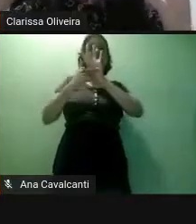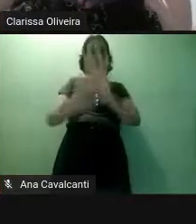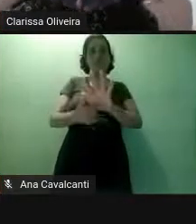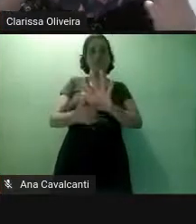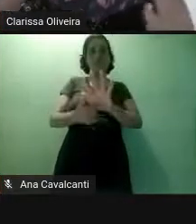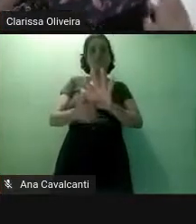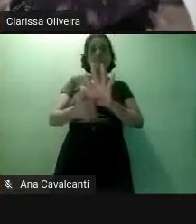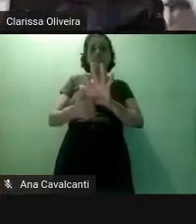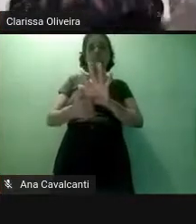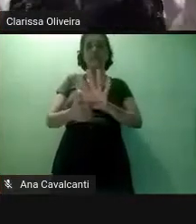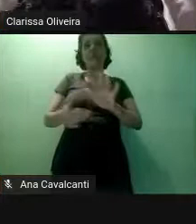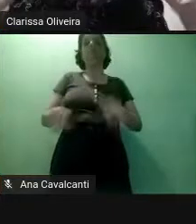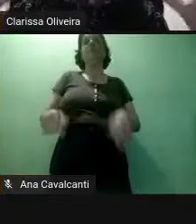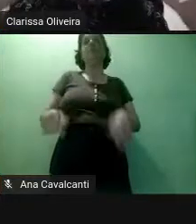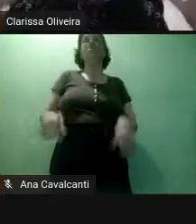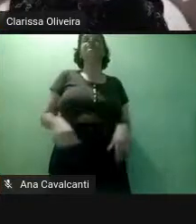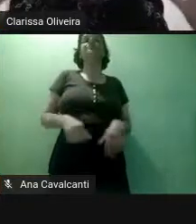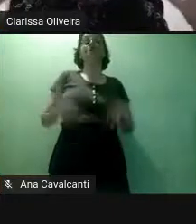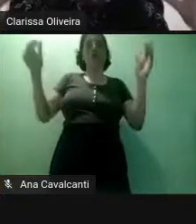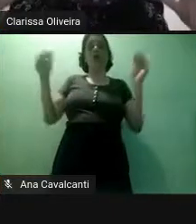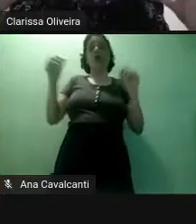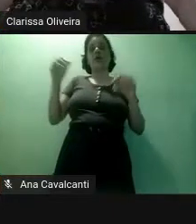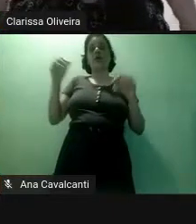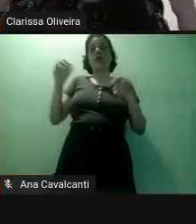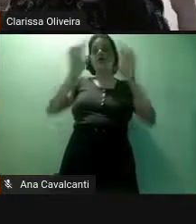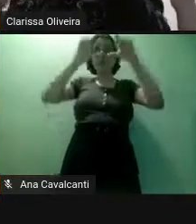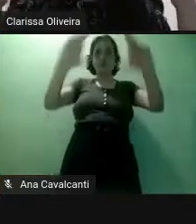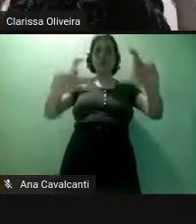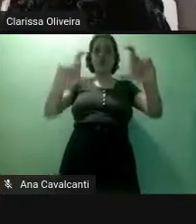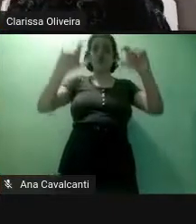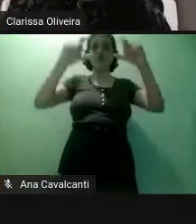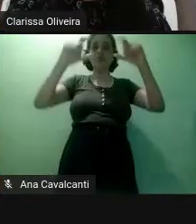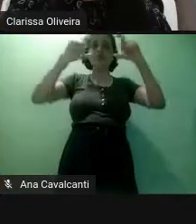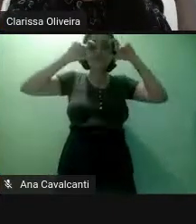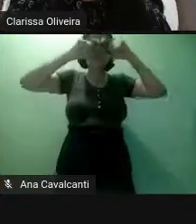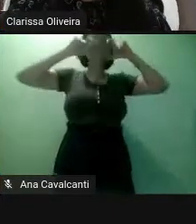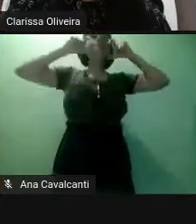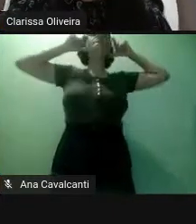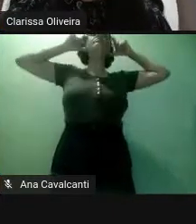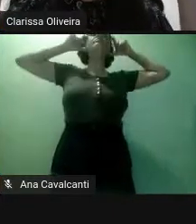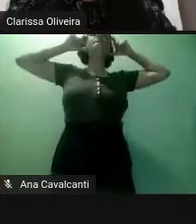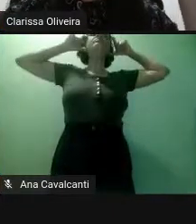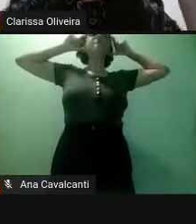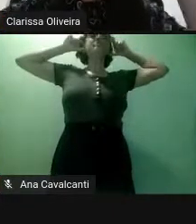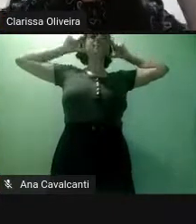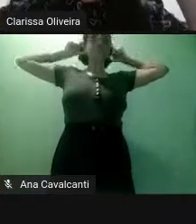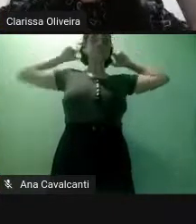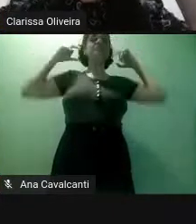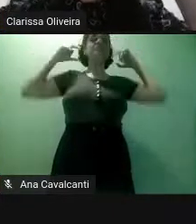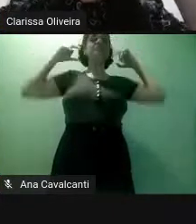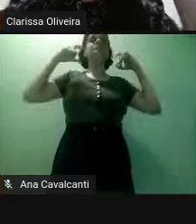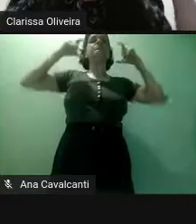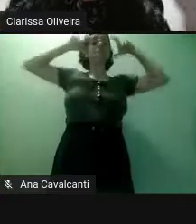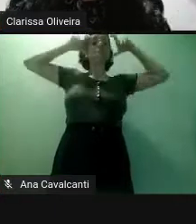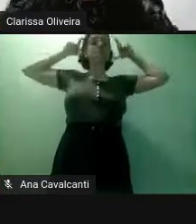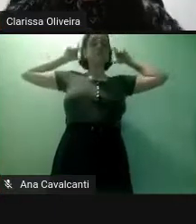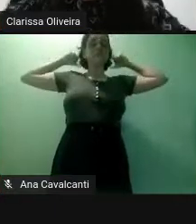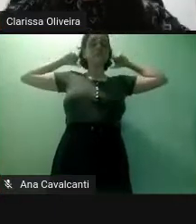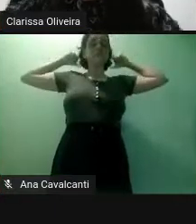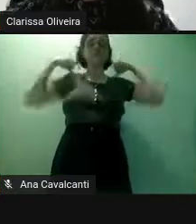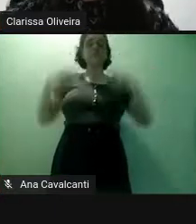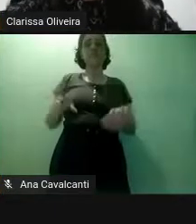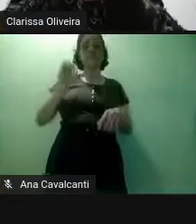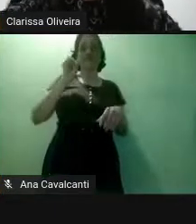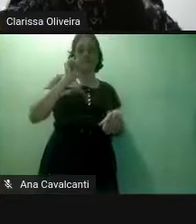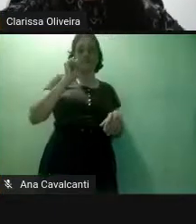não consigo fazer isso. Mas pegou aqui nas laterais, encaixou ela aqui no queixo e subiu. Se eu colocar